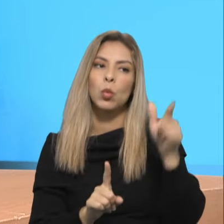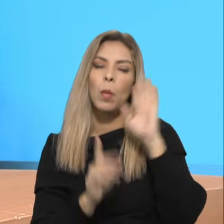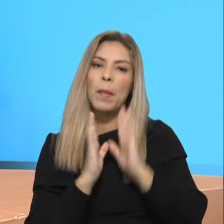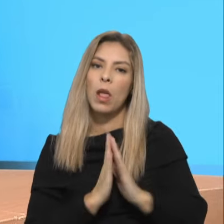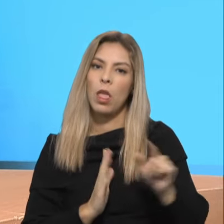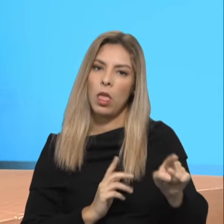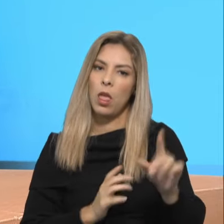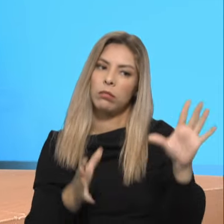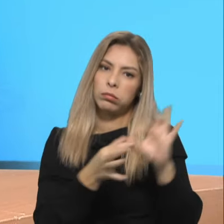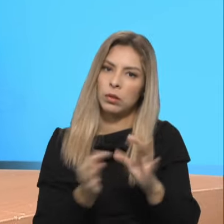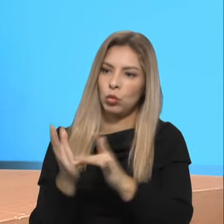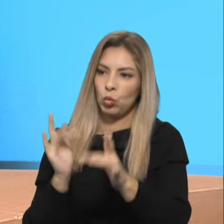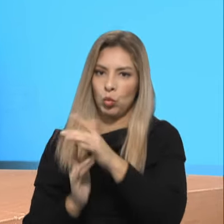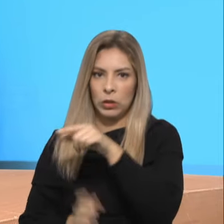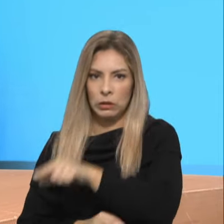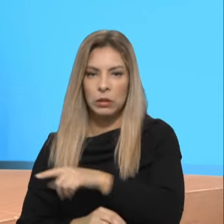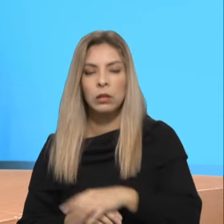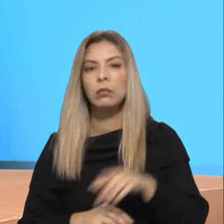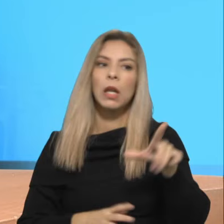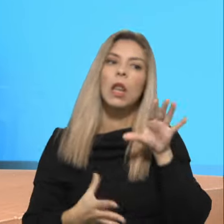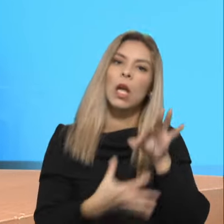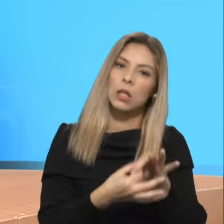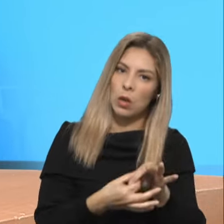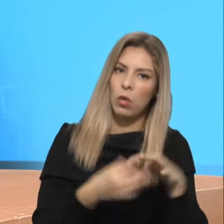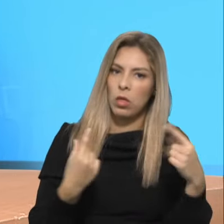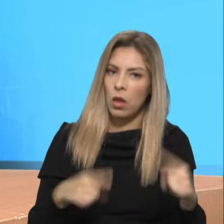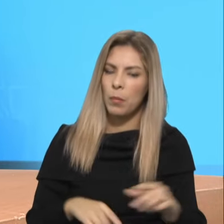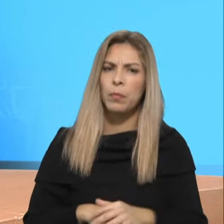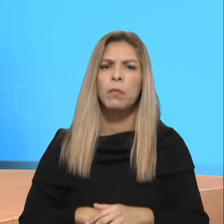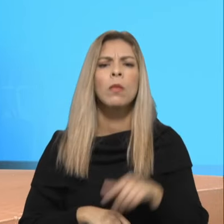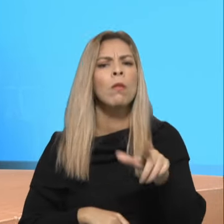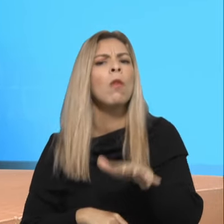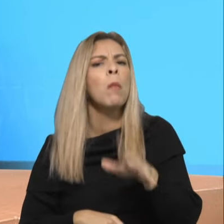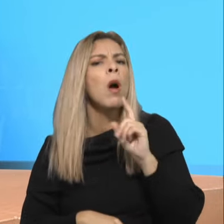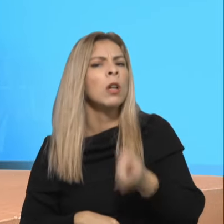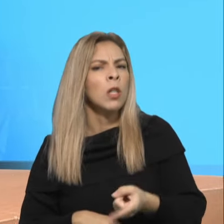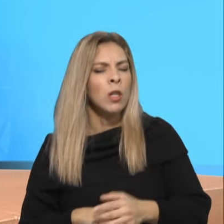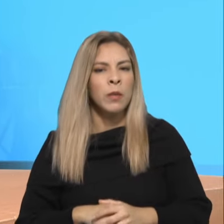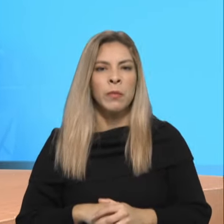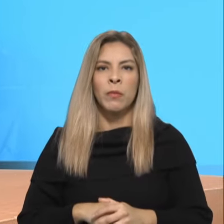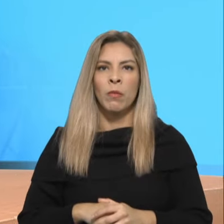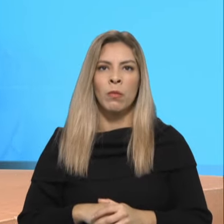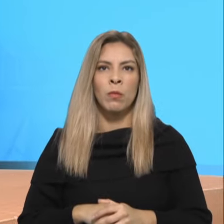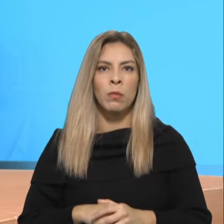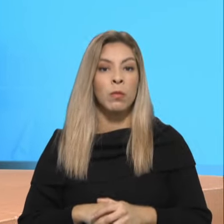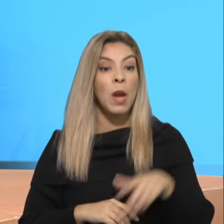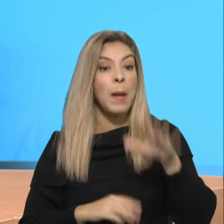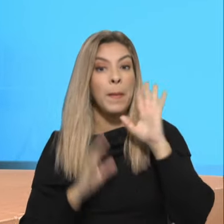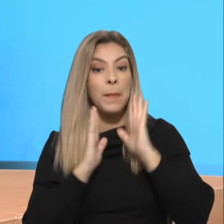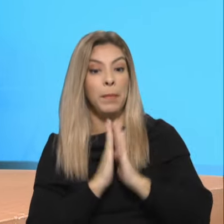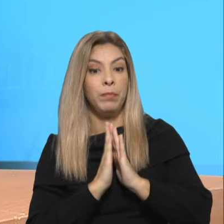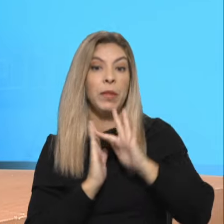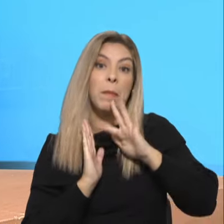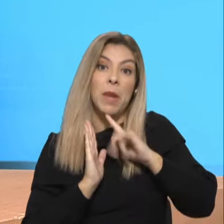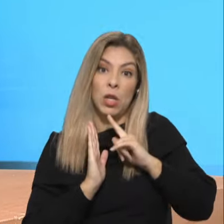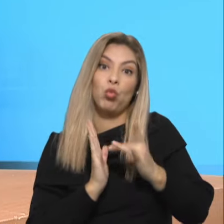E também este está nessa relação com Cristo. E em que medida é que está? Porque Maria, sendo a mãe de Jesus